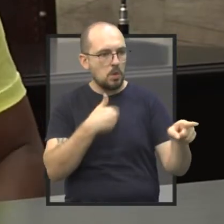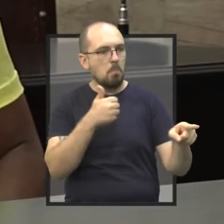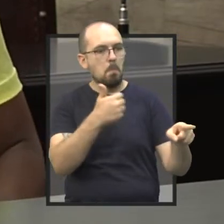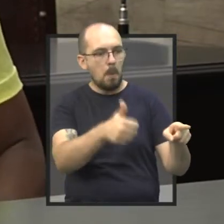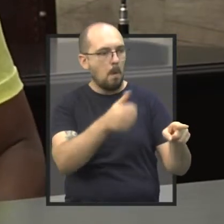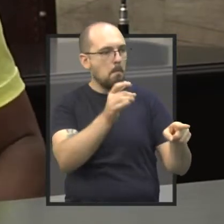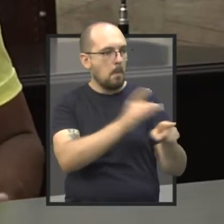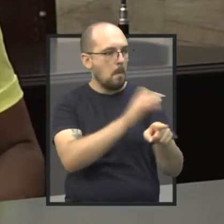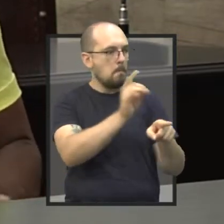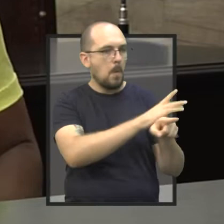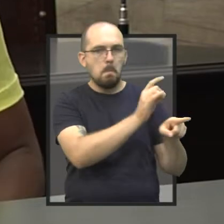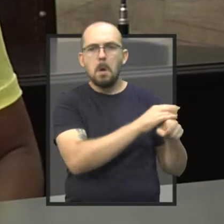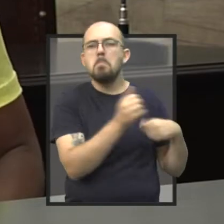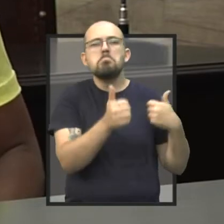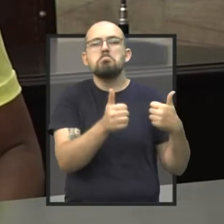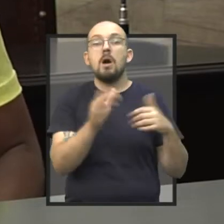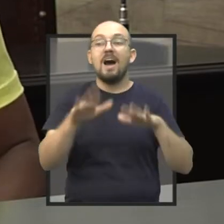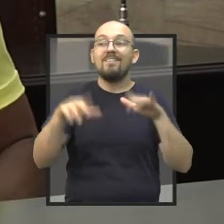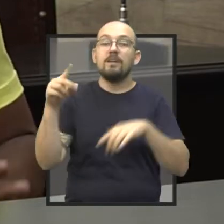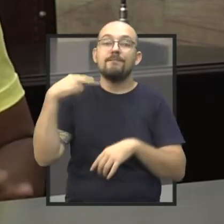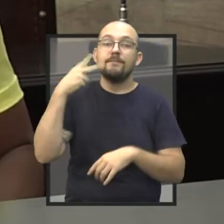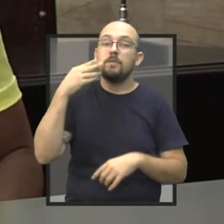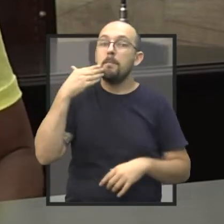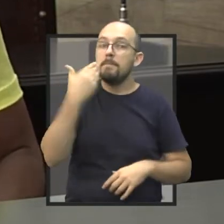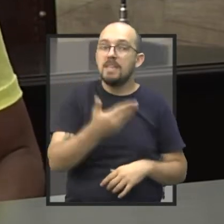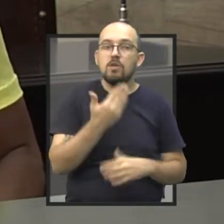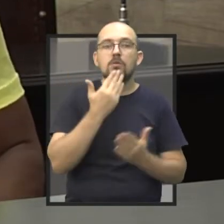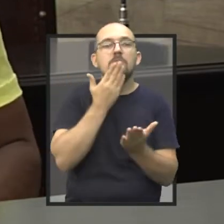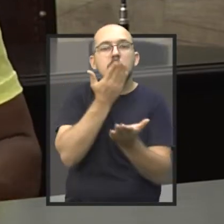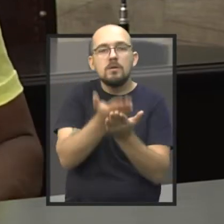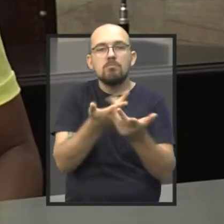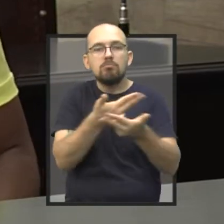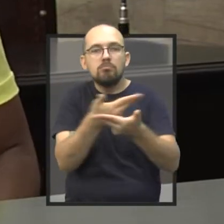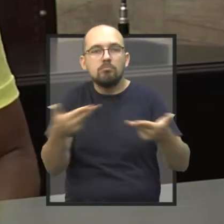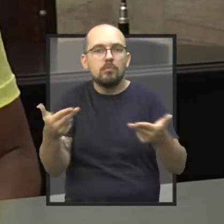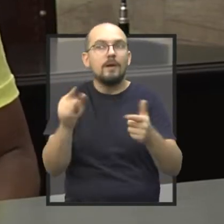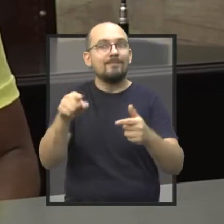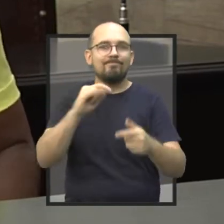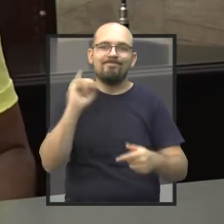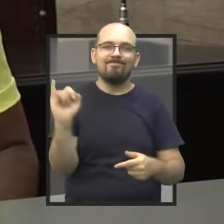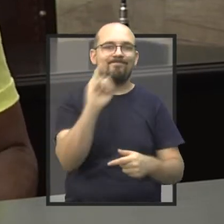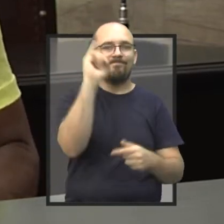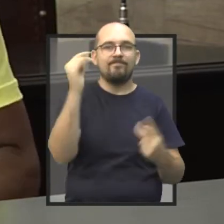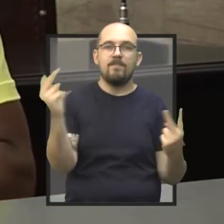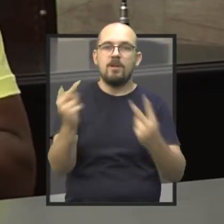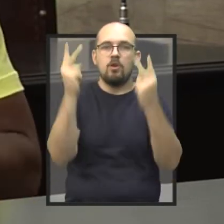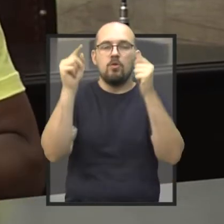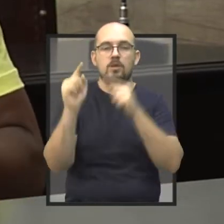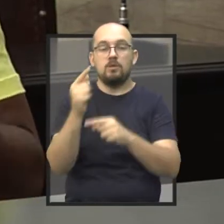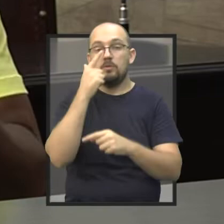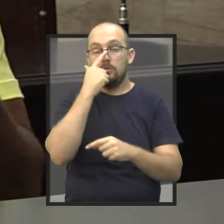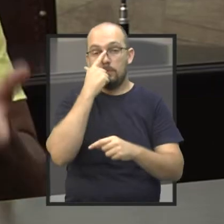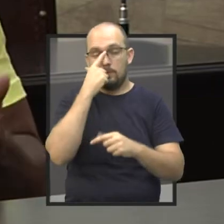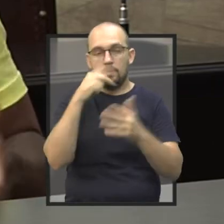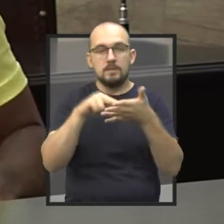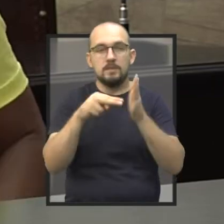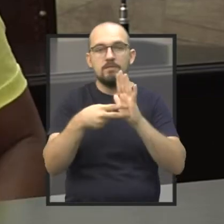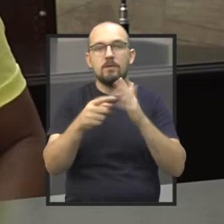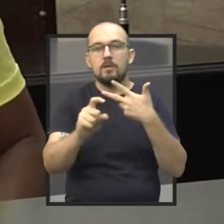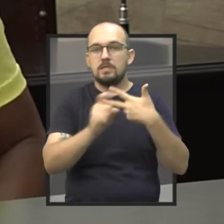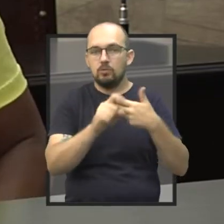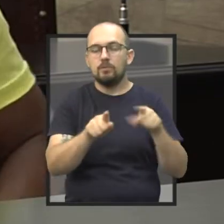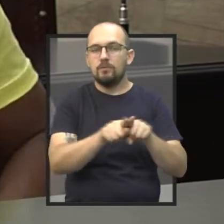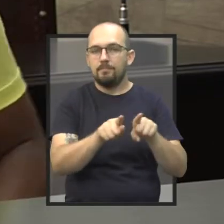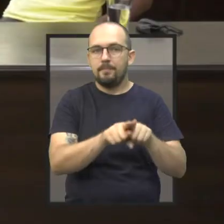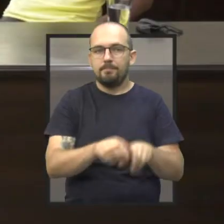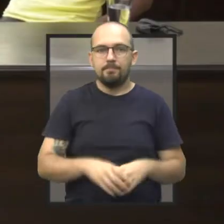vai atender, às vezes, um pedido de um vereador, um requerimento de um vereador, que eu acho que isso é de grande valia, que isso reflete no